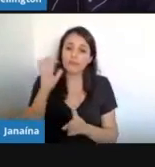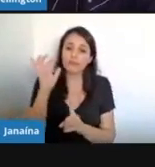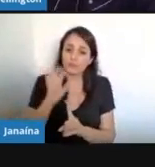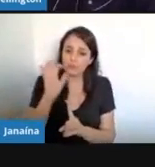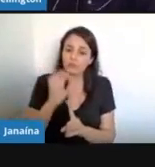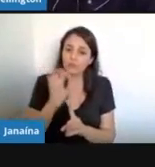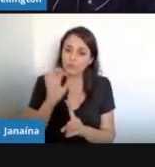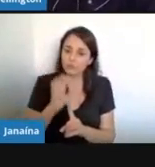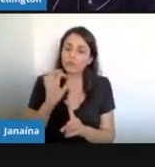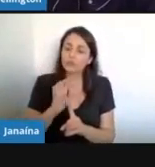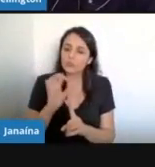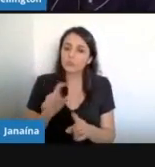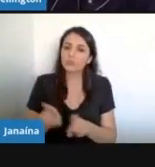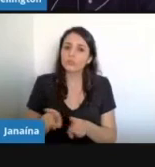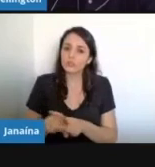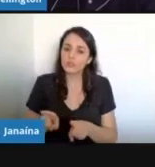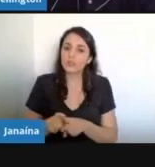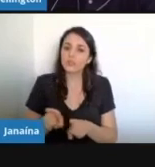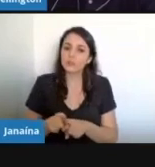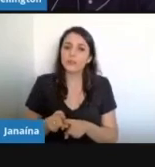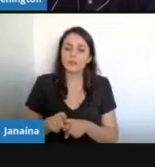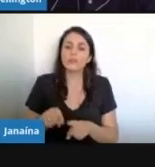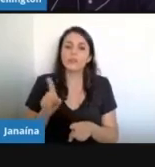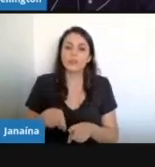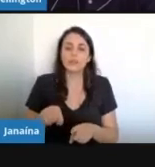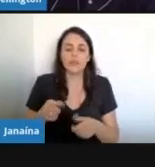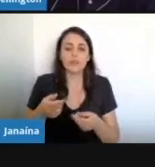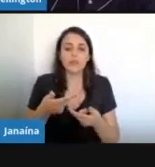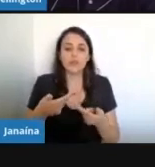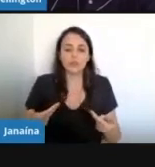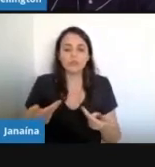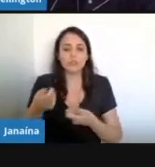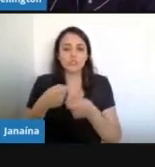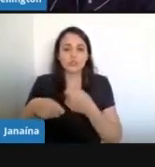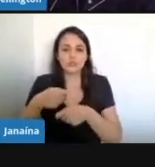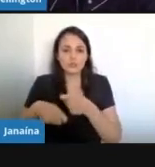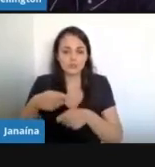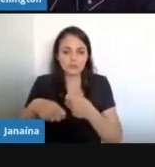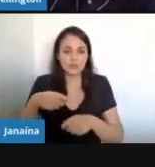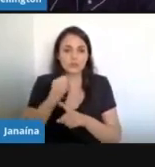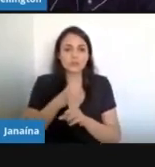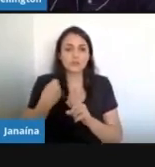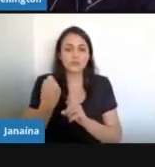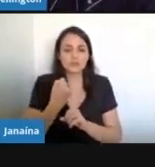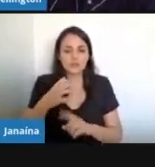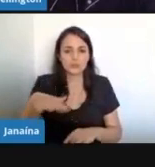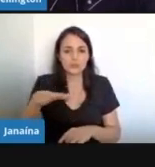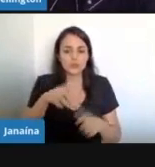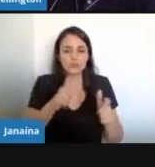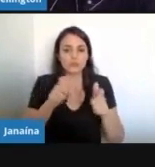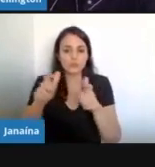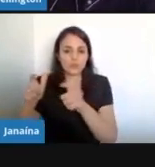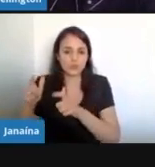aí de acordo com os fatores sociodemográficos, tá? Isso ocorrendo